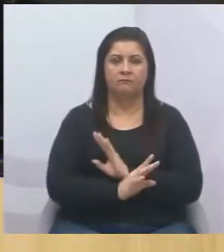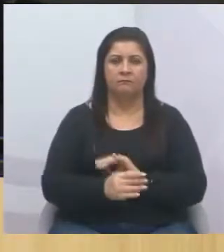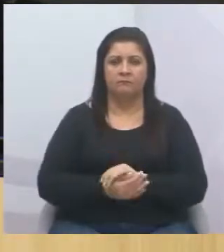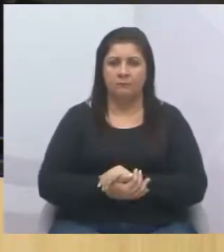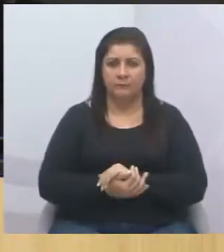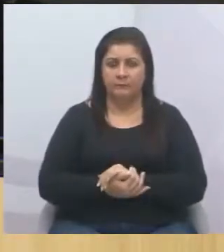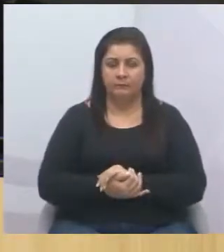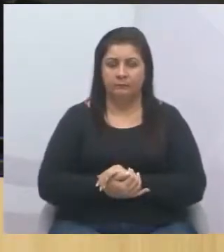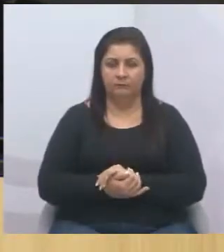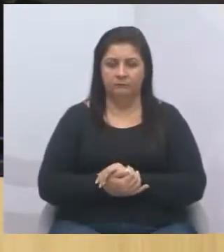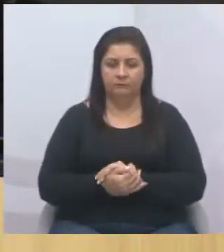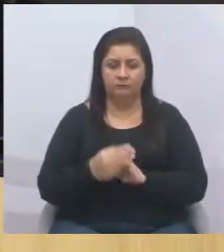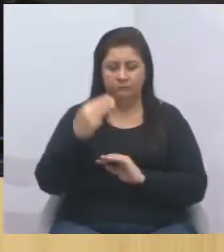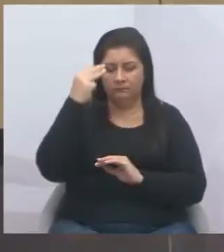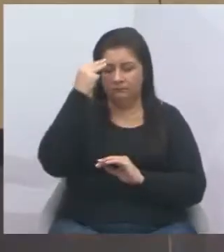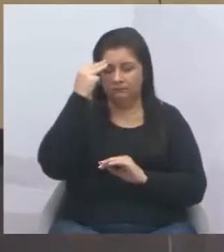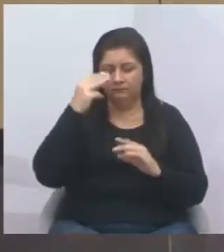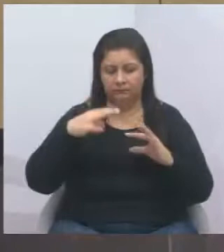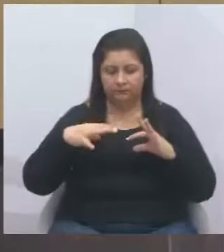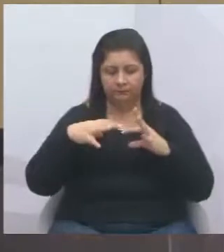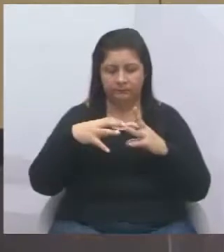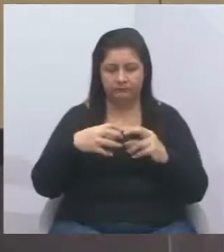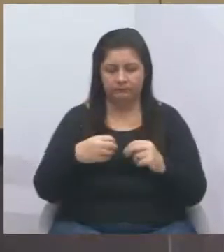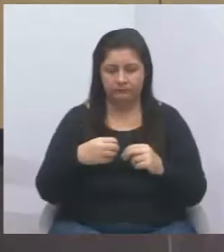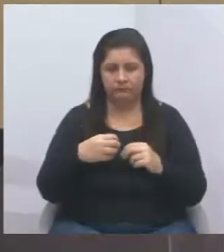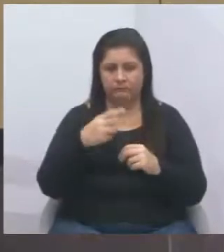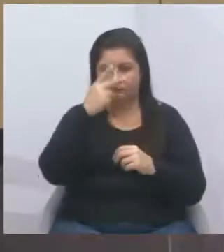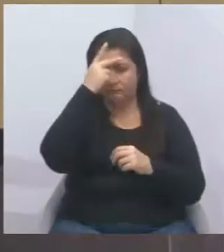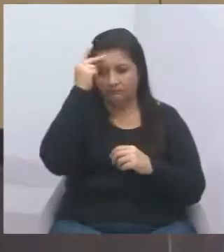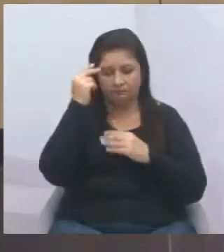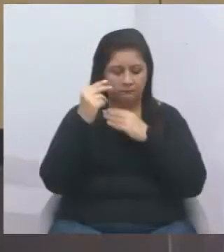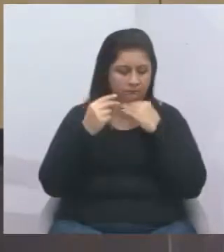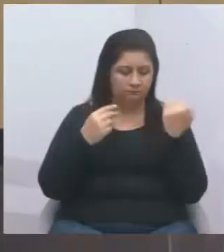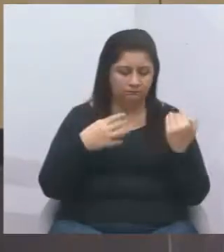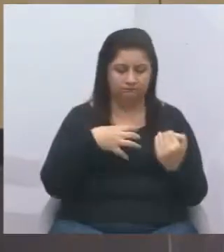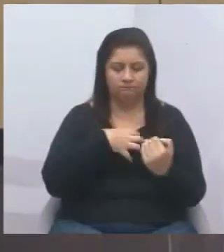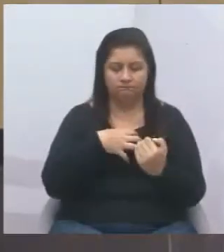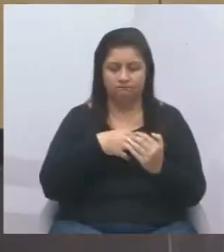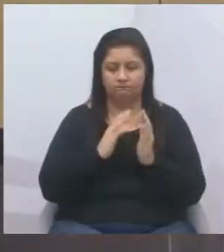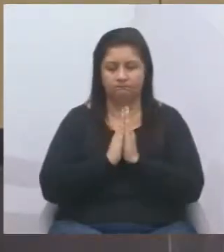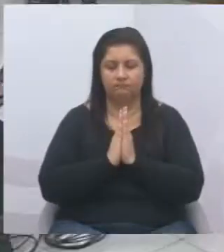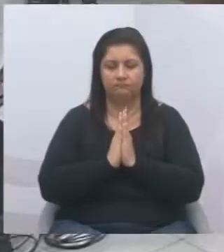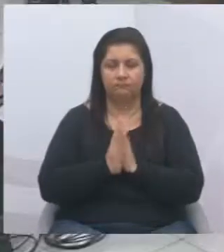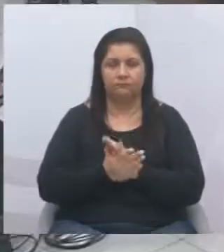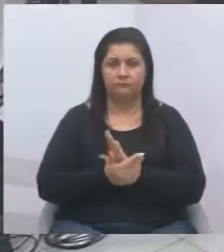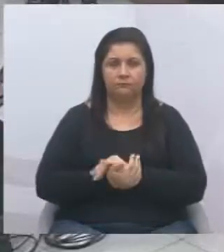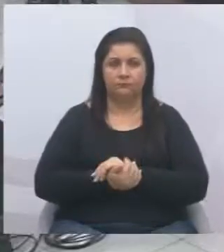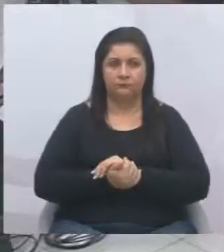presidente. Em memória dos entes queridos, convido a todos para que façamos alguns instantes de silêncio.